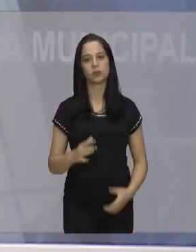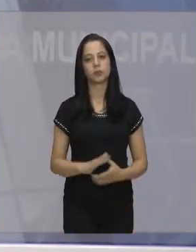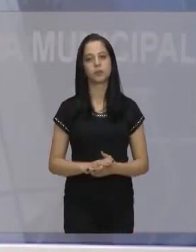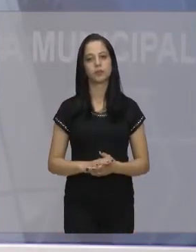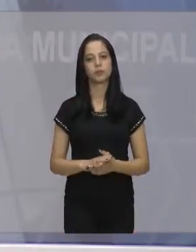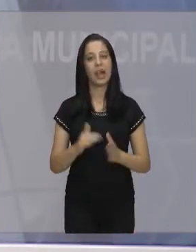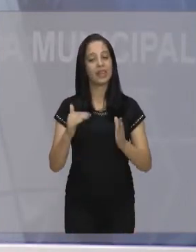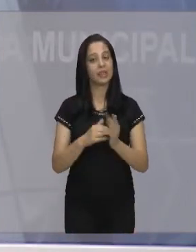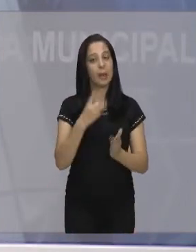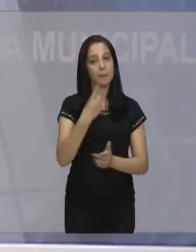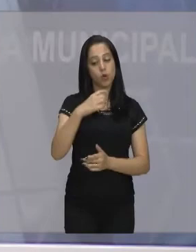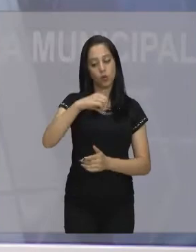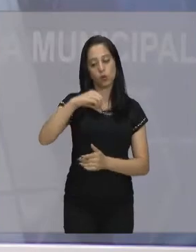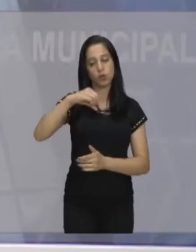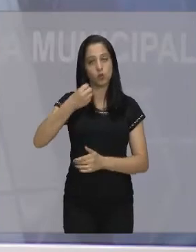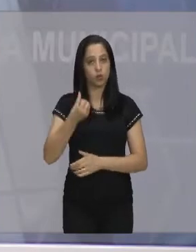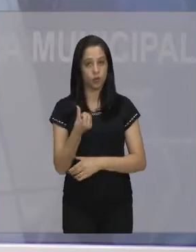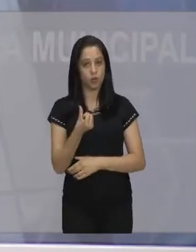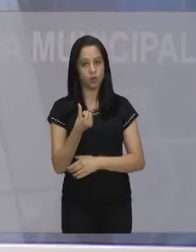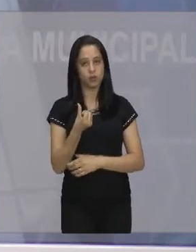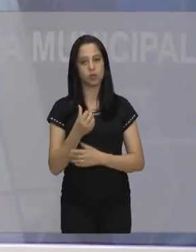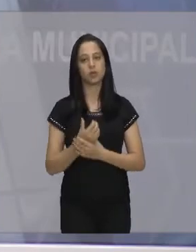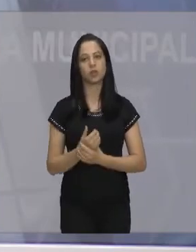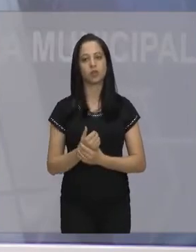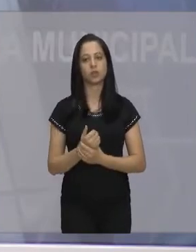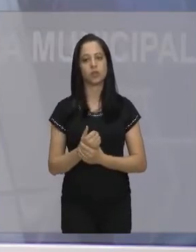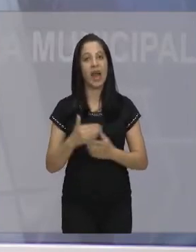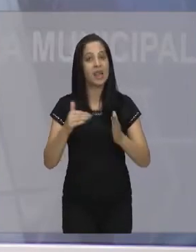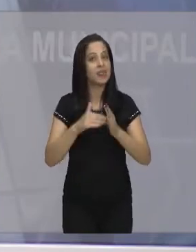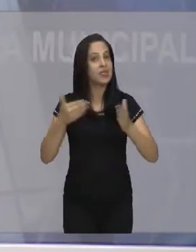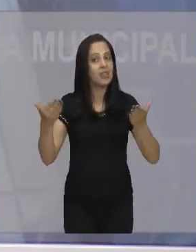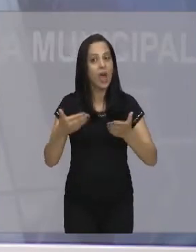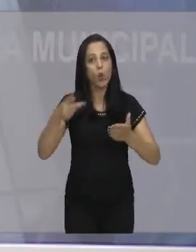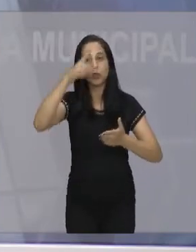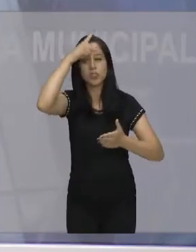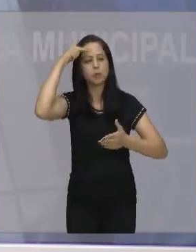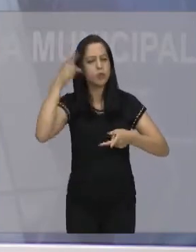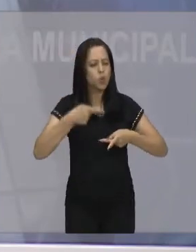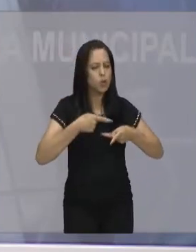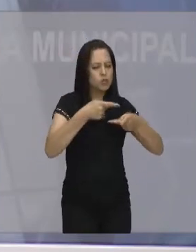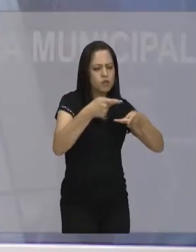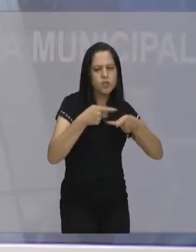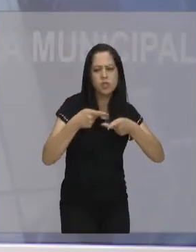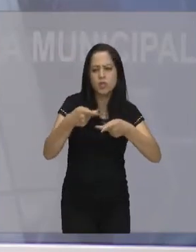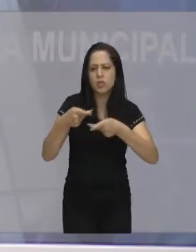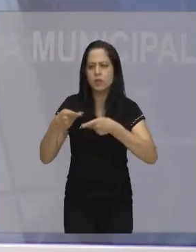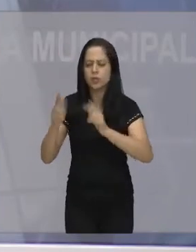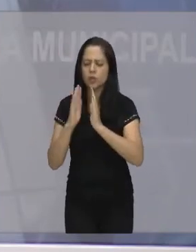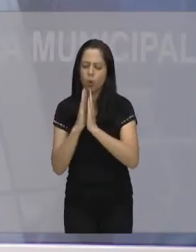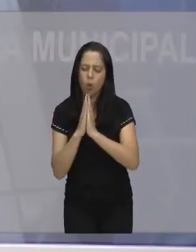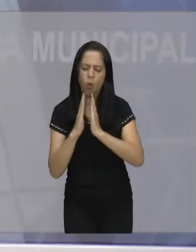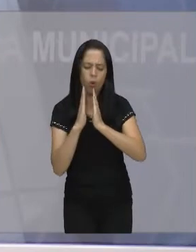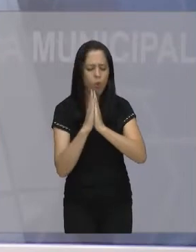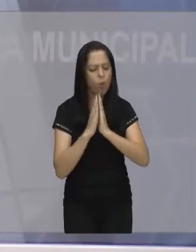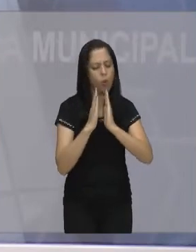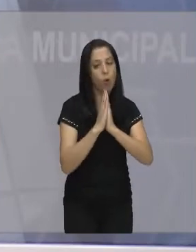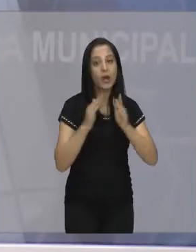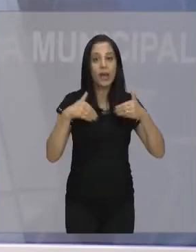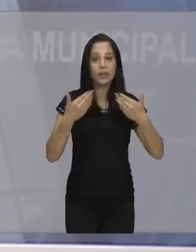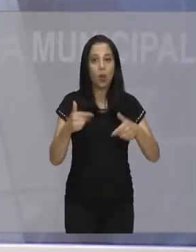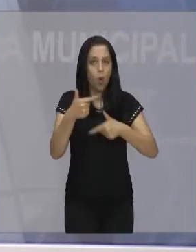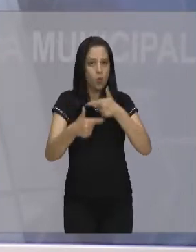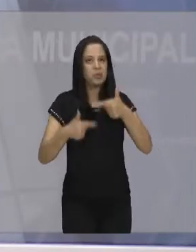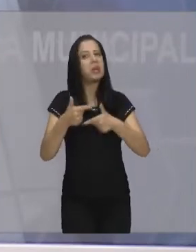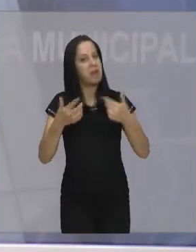Até 1996, e até hoje, é visitado por muitos devotos. Então, é um trabalho muito